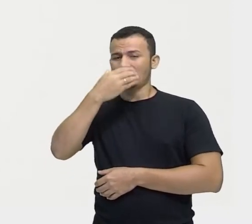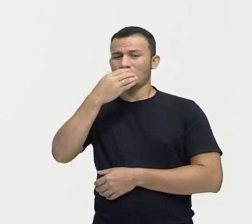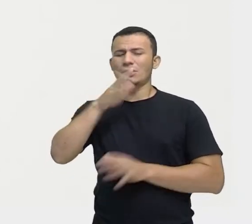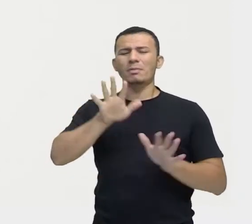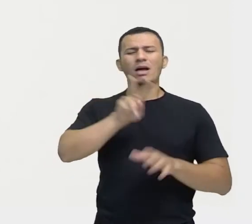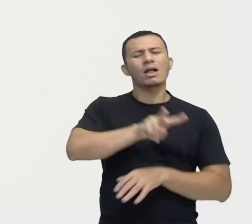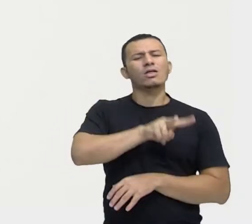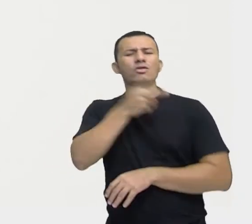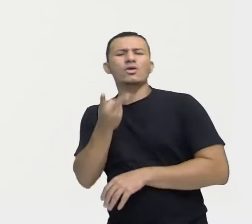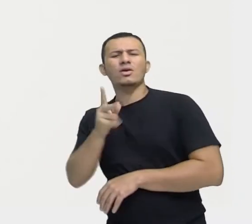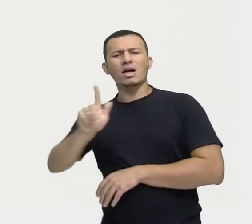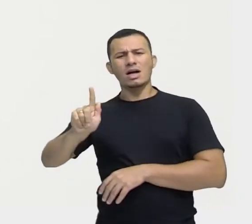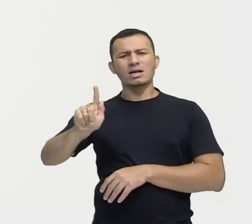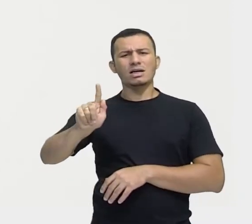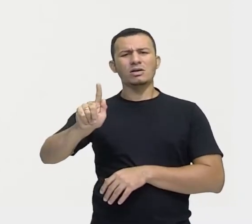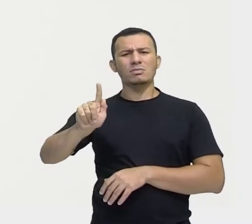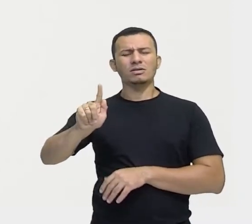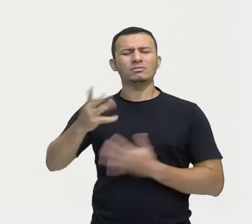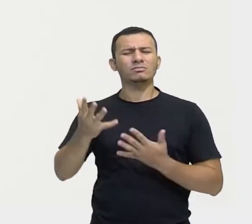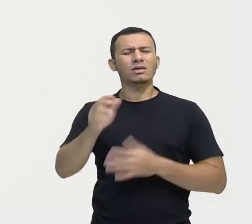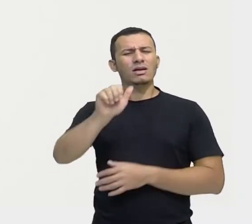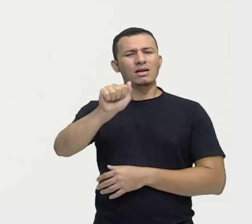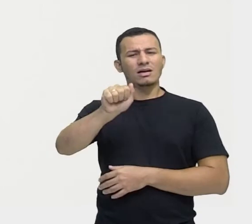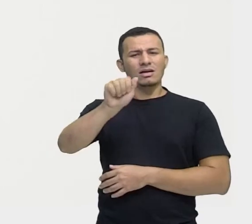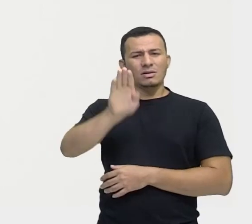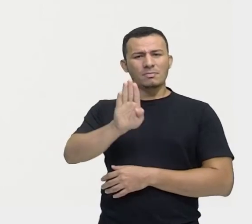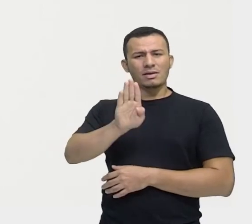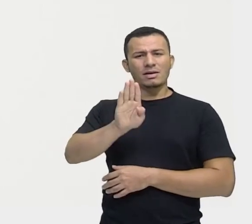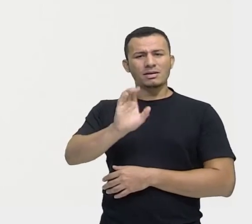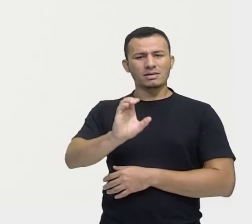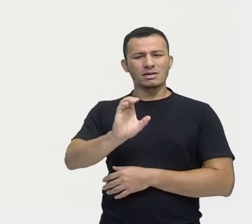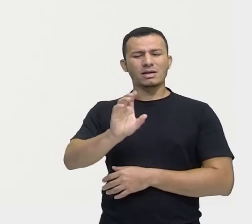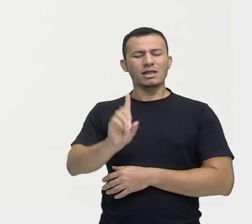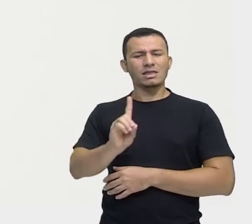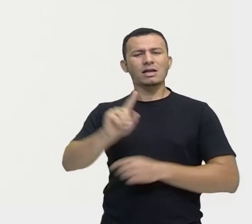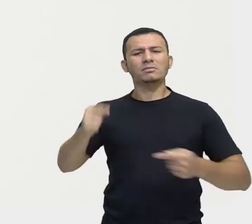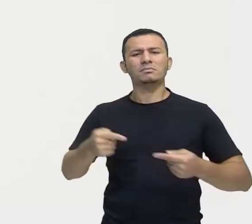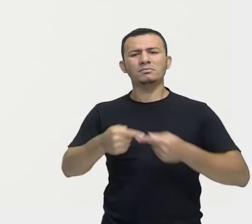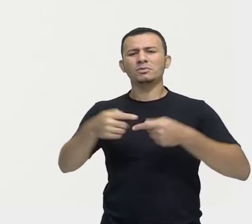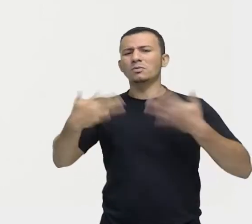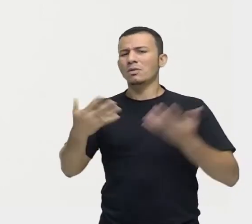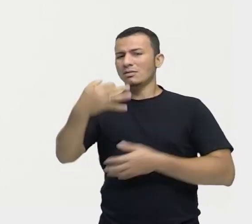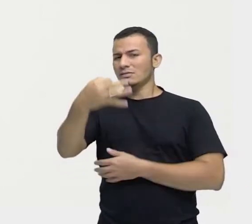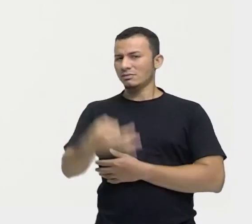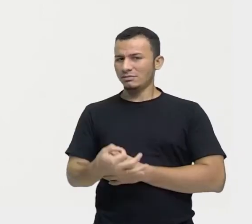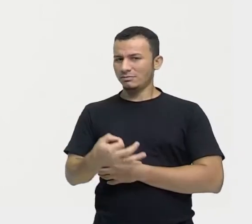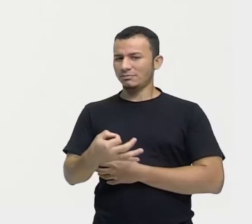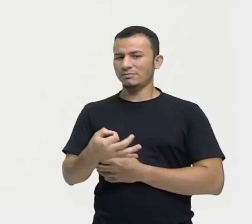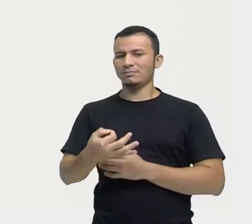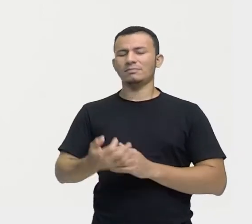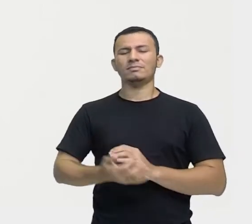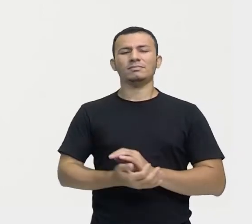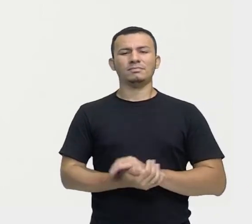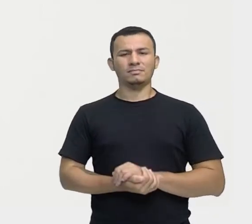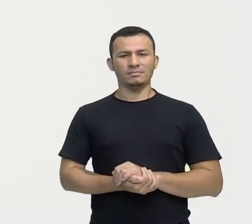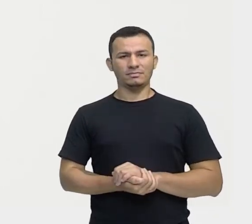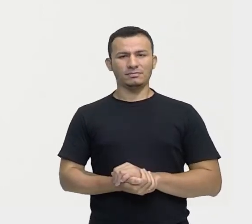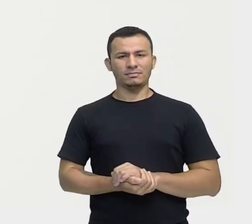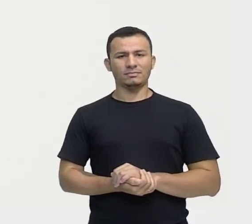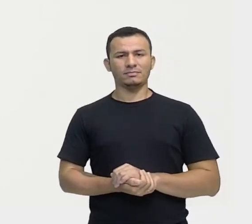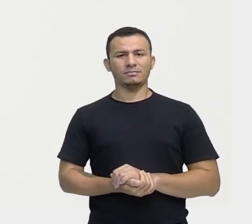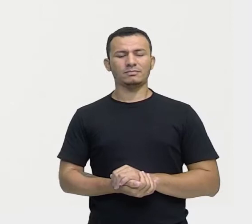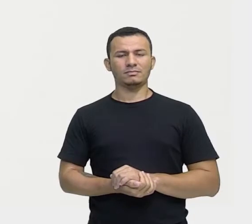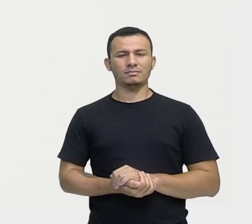gramas? Letra A, 30 gramas. Letra B, 300 gramas. Letra C, 3.000 gramas. Ou letra